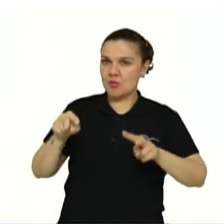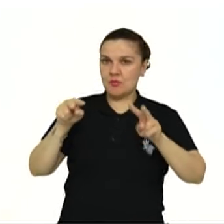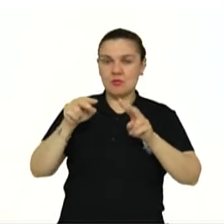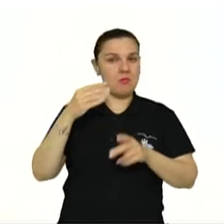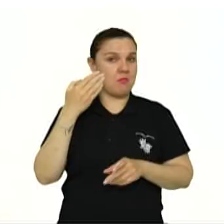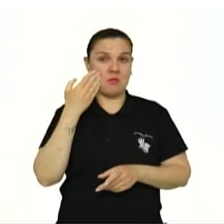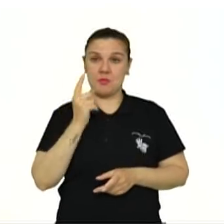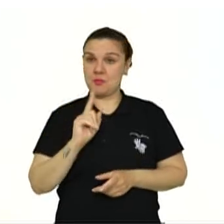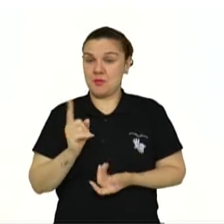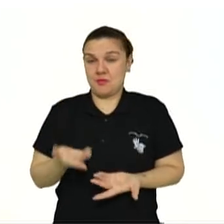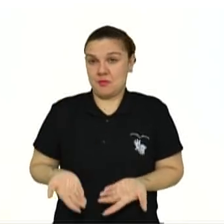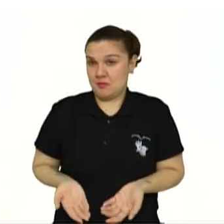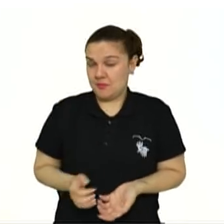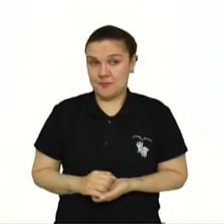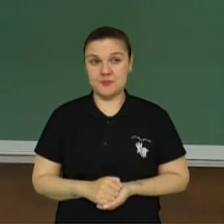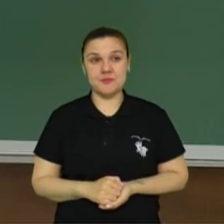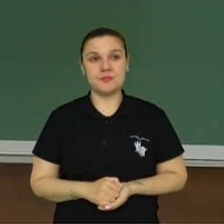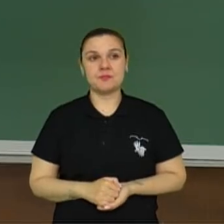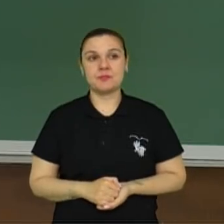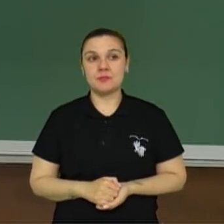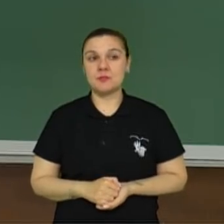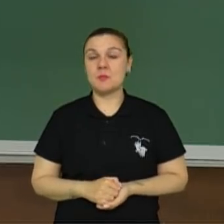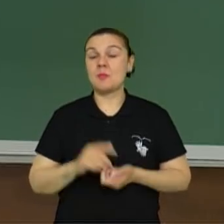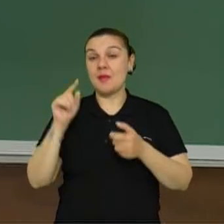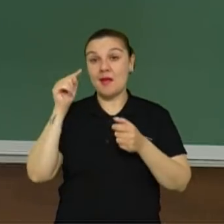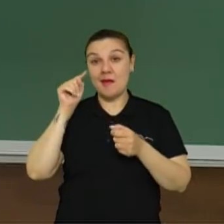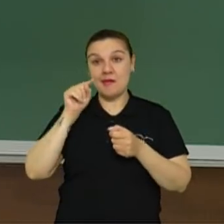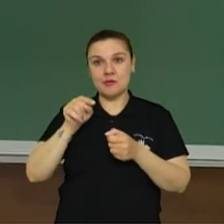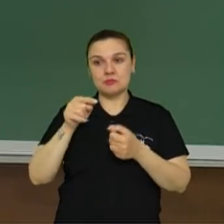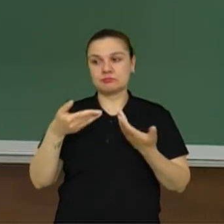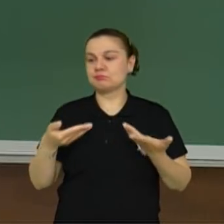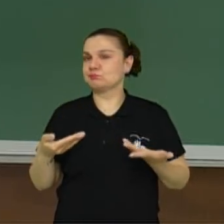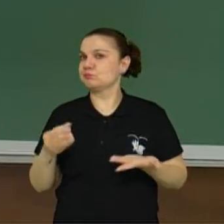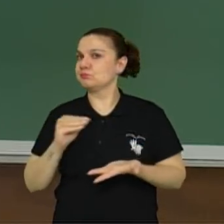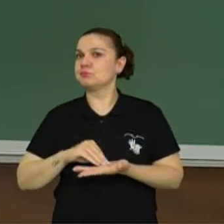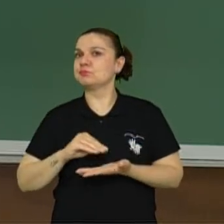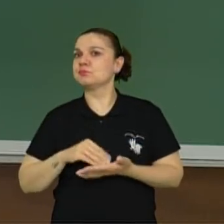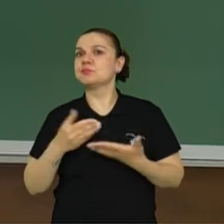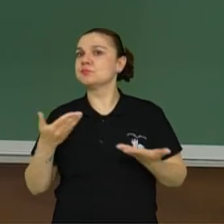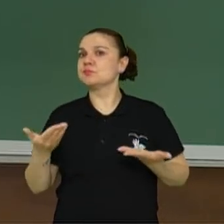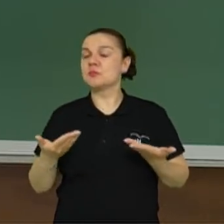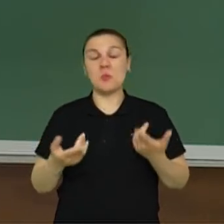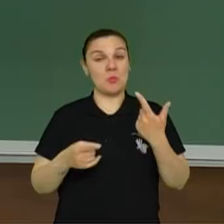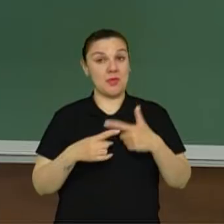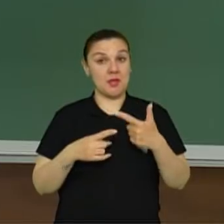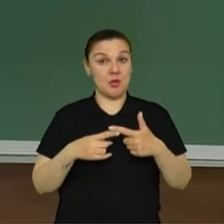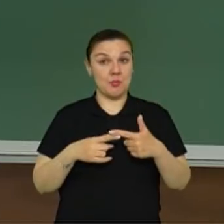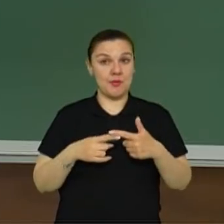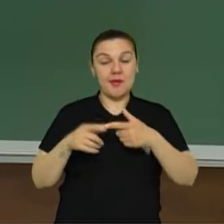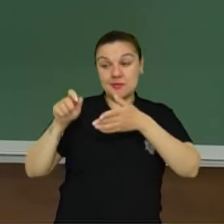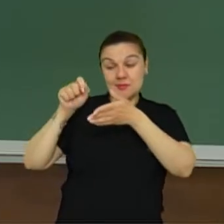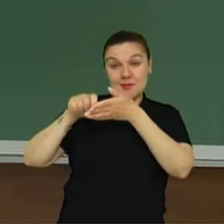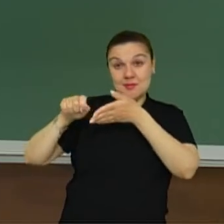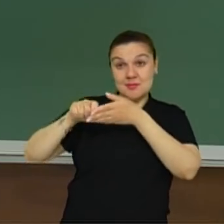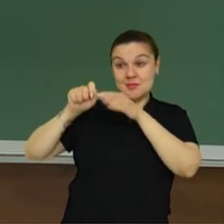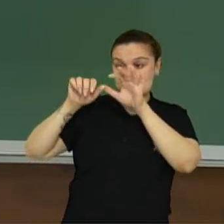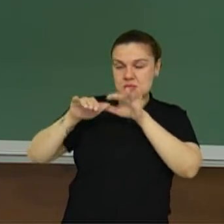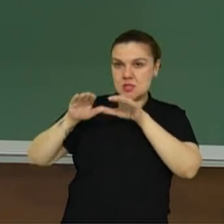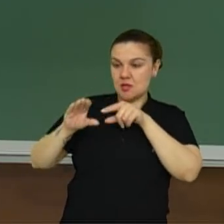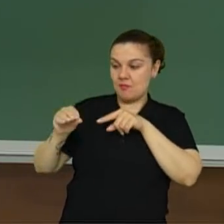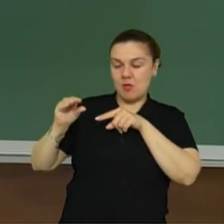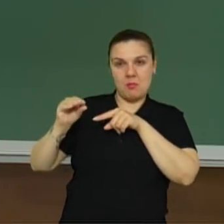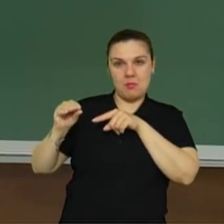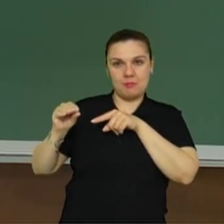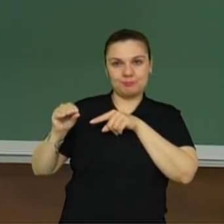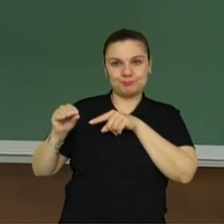eu não saberia identificar isso. Essa informação aqui ficaria faltando, porque na parte escrita, na parte verbal,